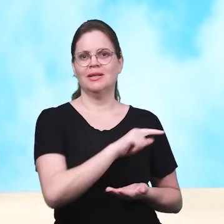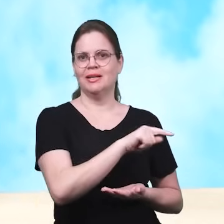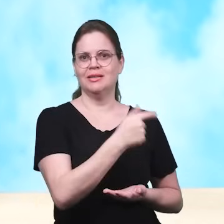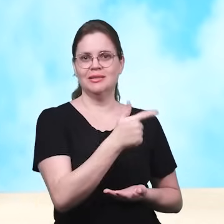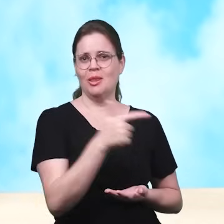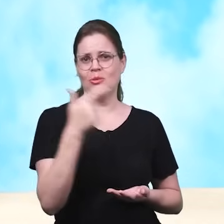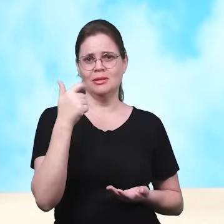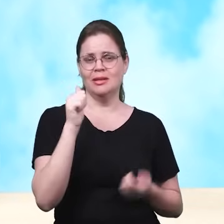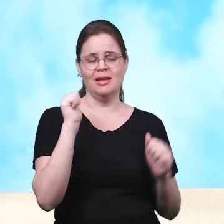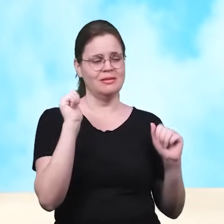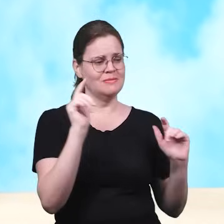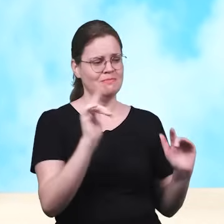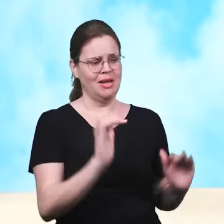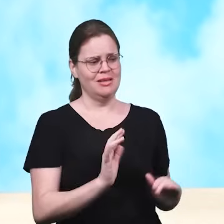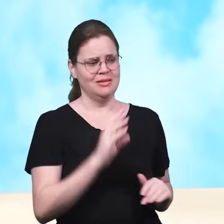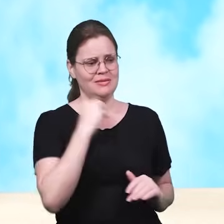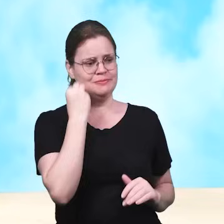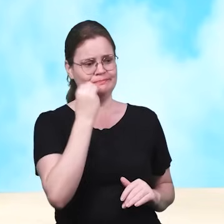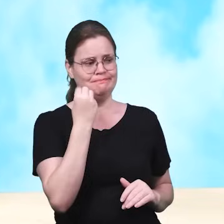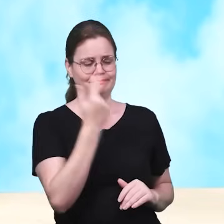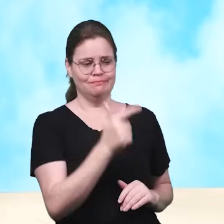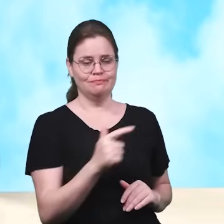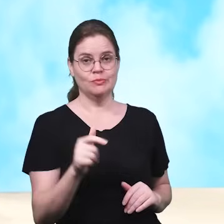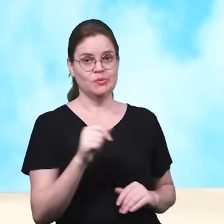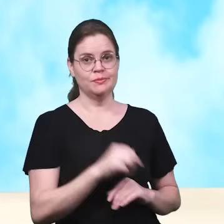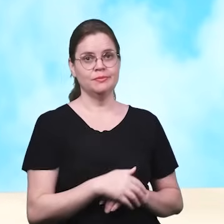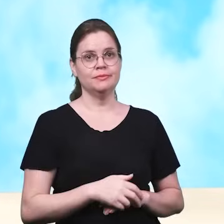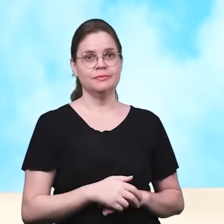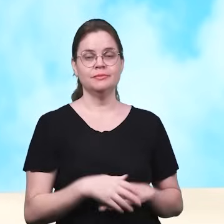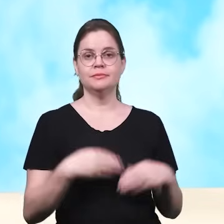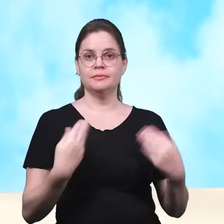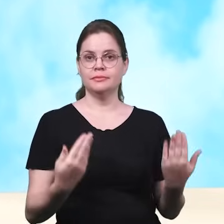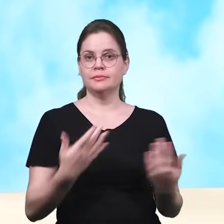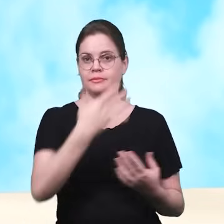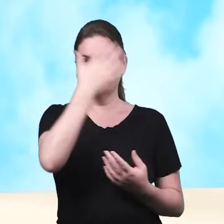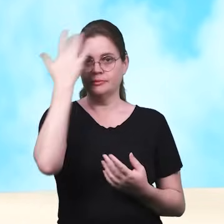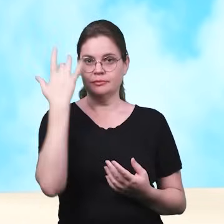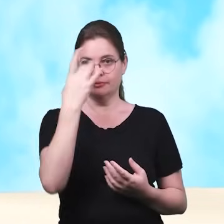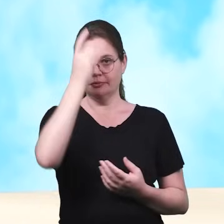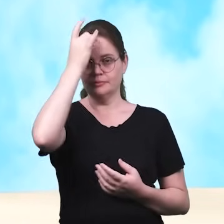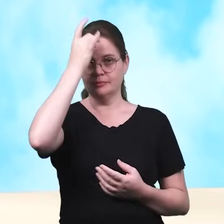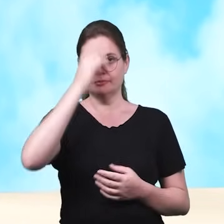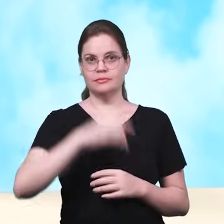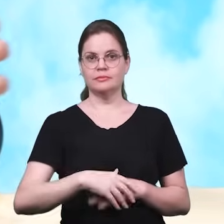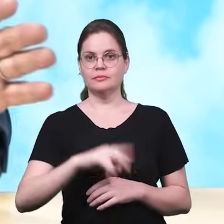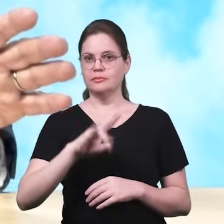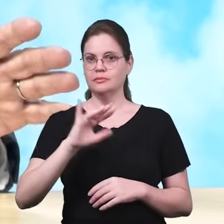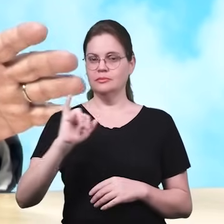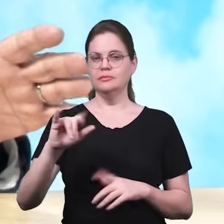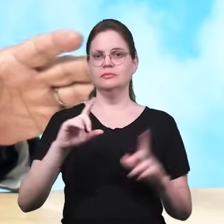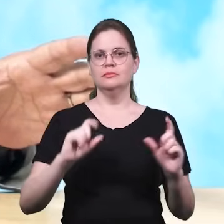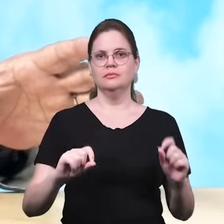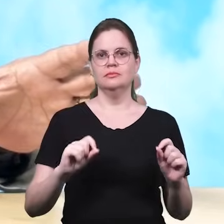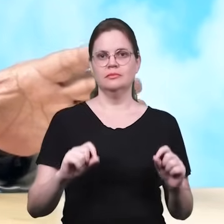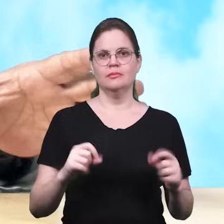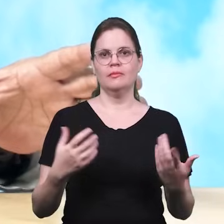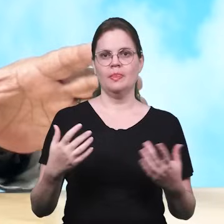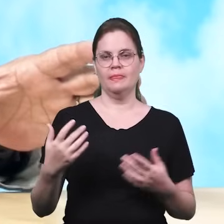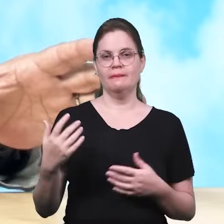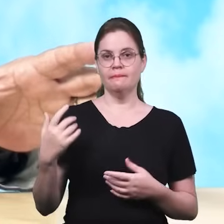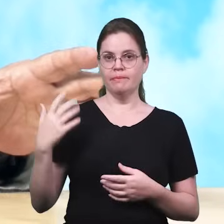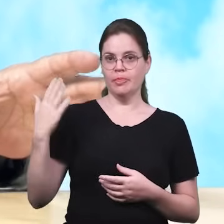alimentou? Ele não ouviu? Então o Espírito Santo, ele muda, e como ele citou